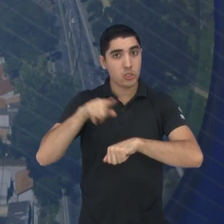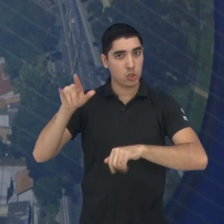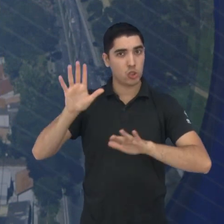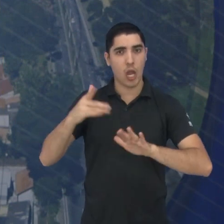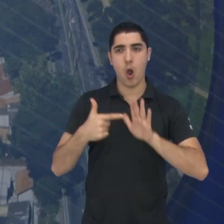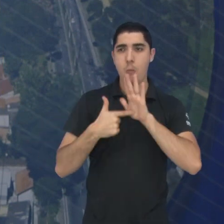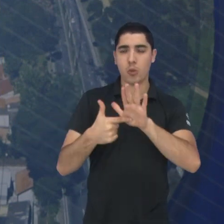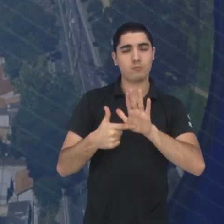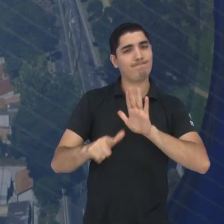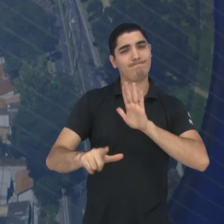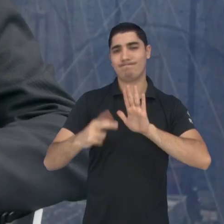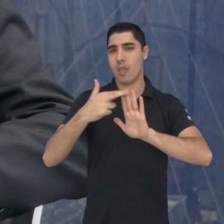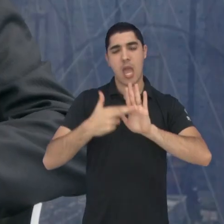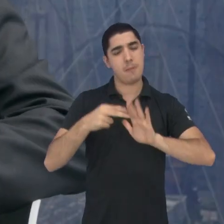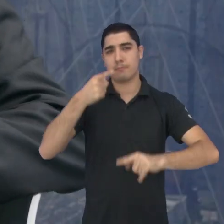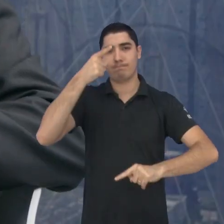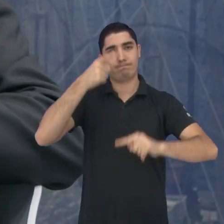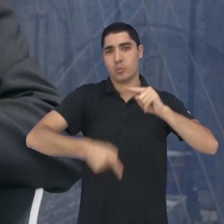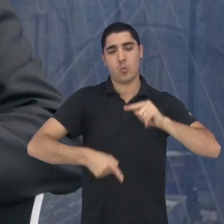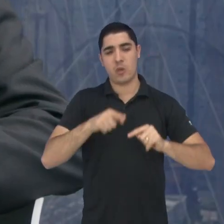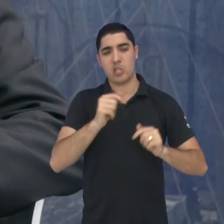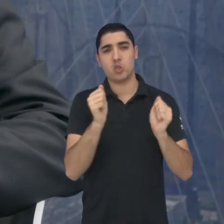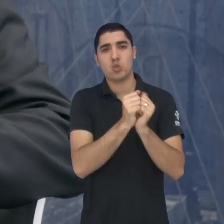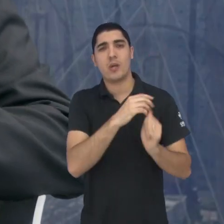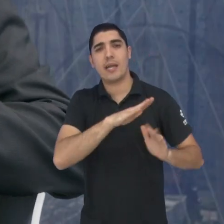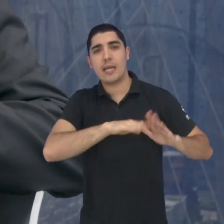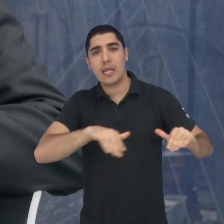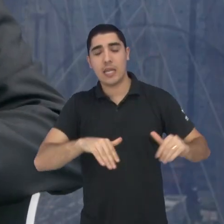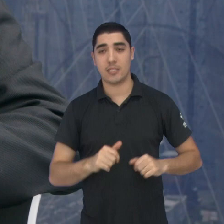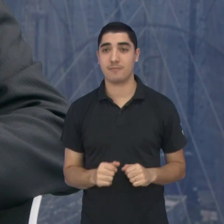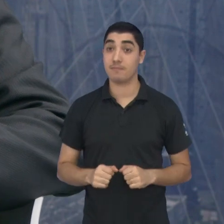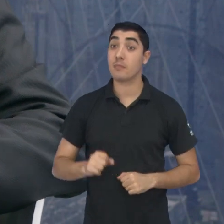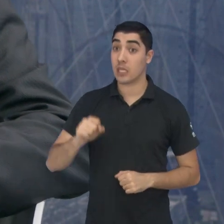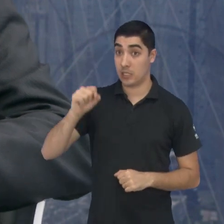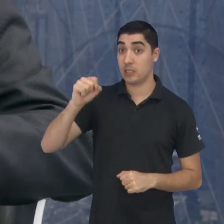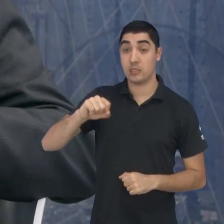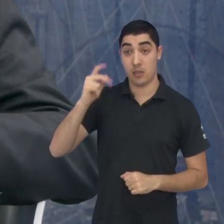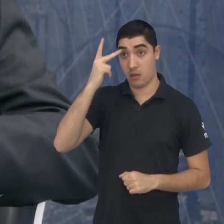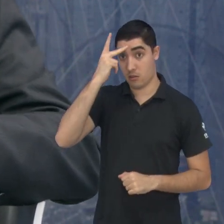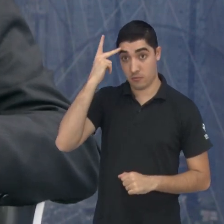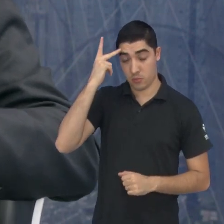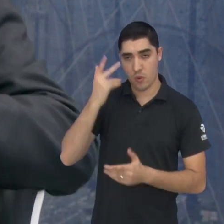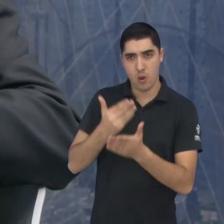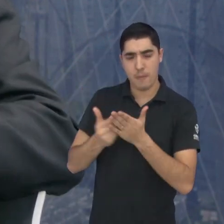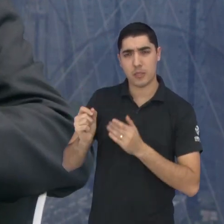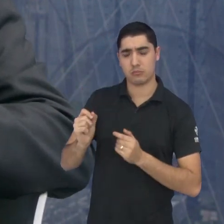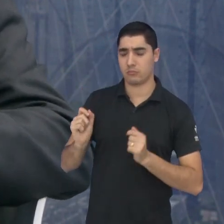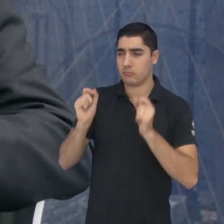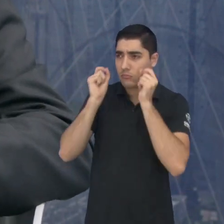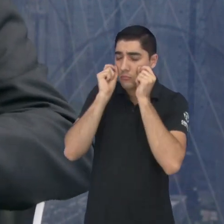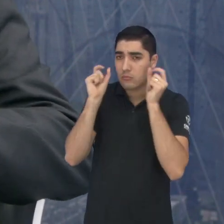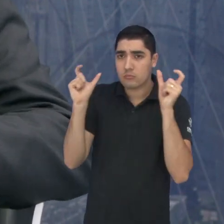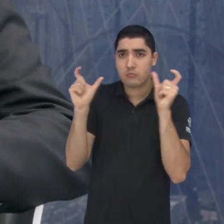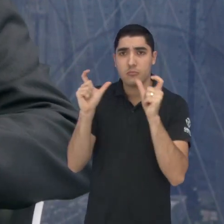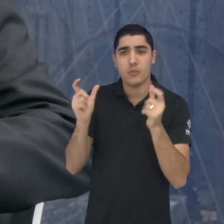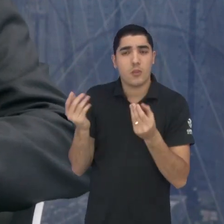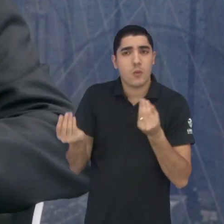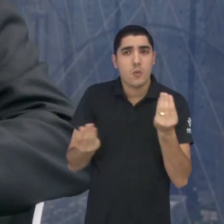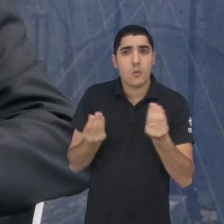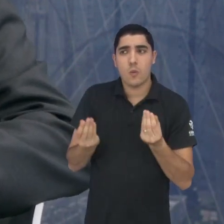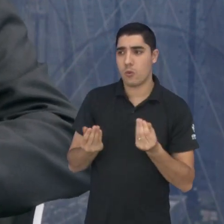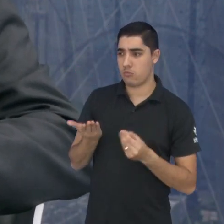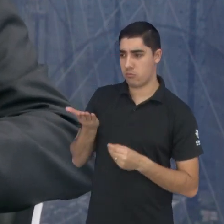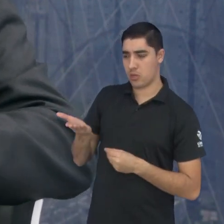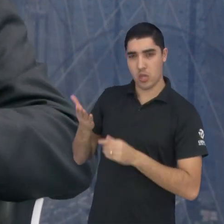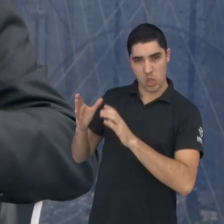crianças, né? Sim, as pessoas ficariam espantadas de saber que como esses grupos que